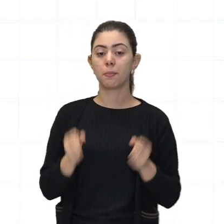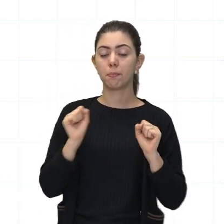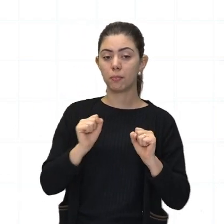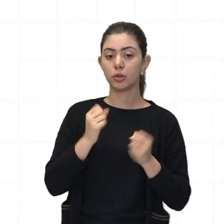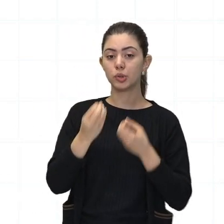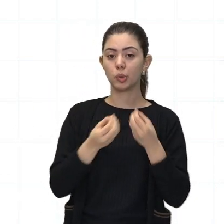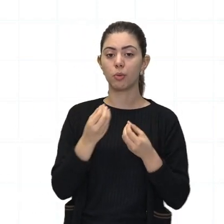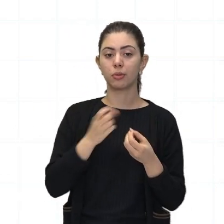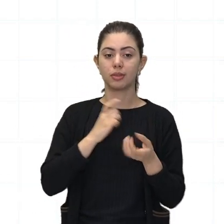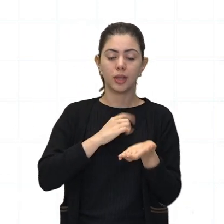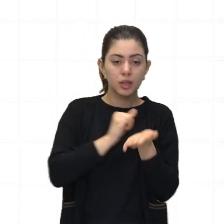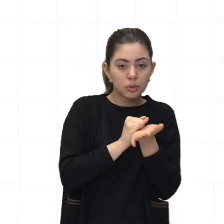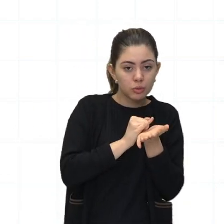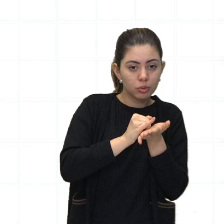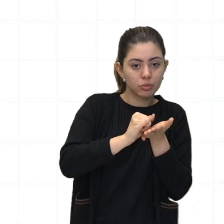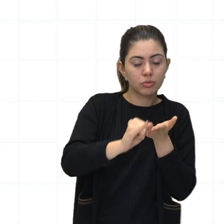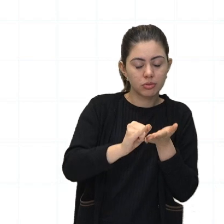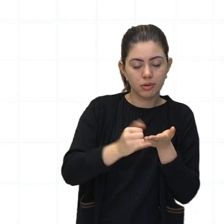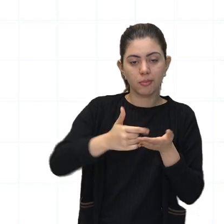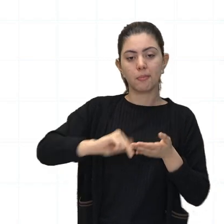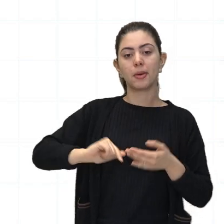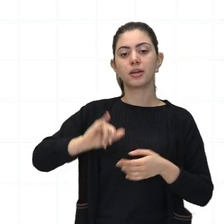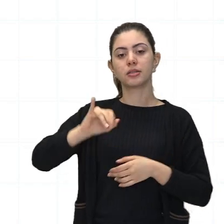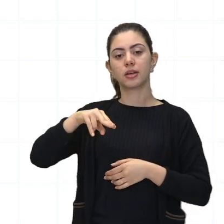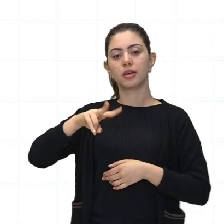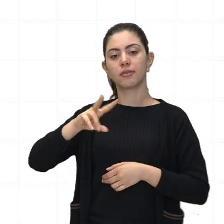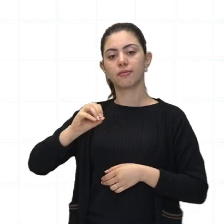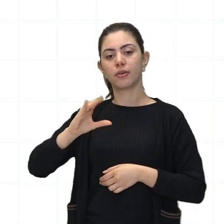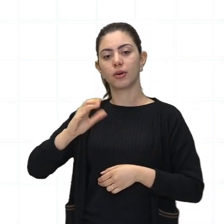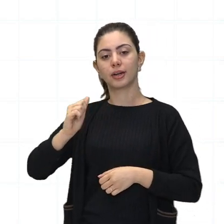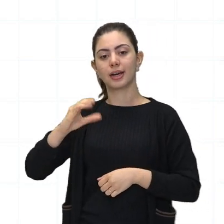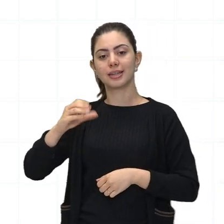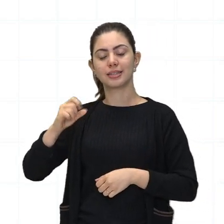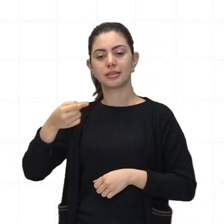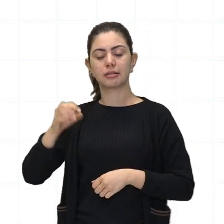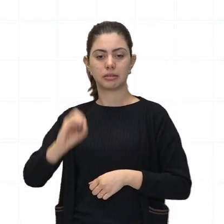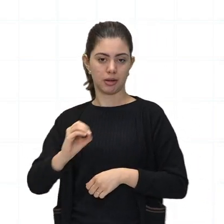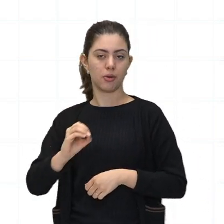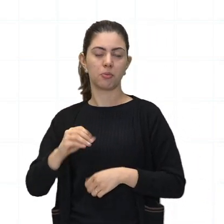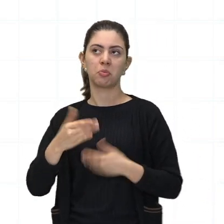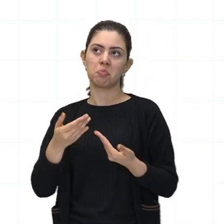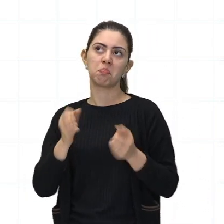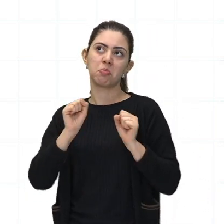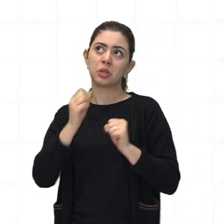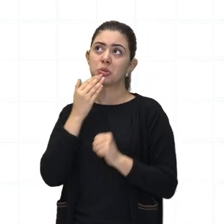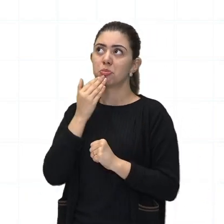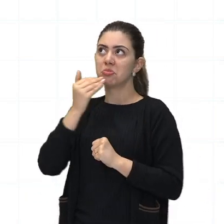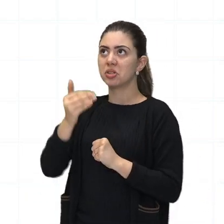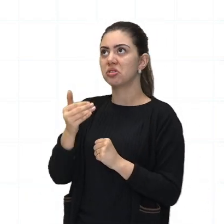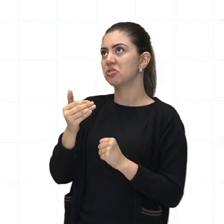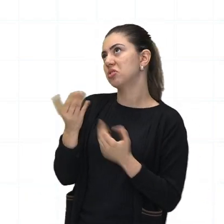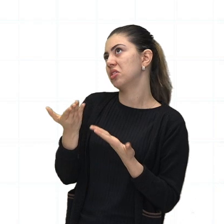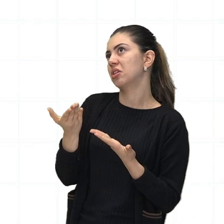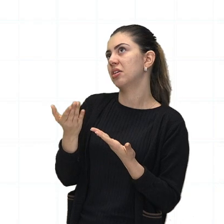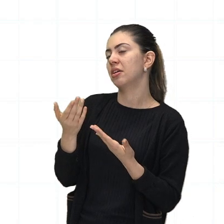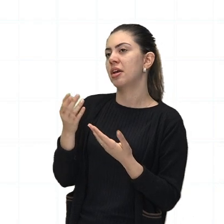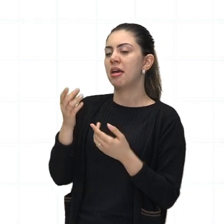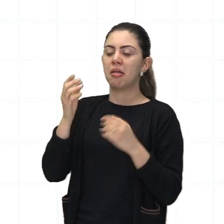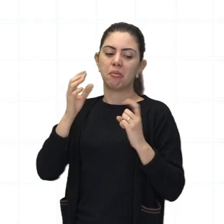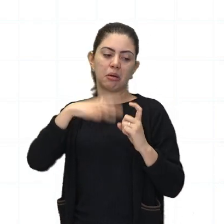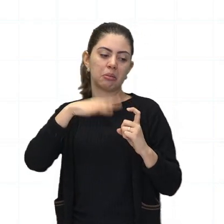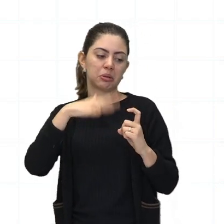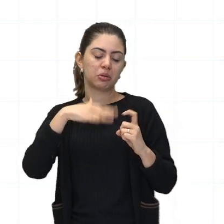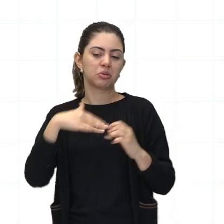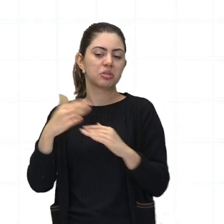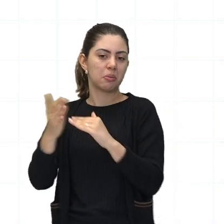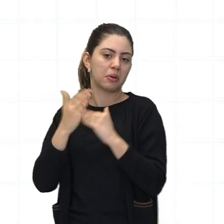uma invocação, geralmente esse meu eu lírico, ele invoca alguma entidade para pedir que ela o ajude a narrar aquilo, pode ser uma musa,